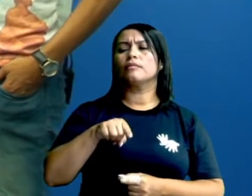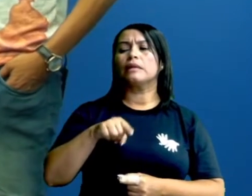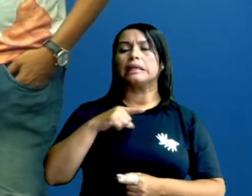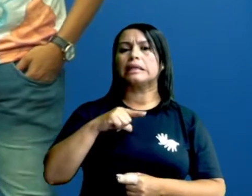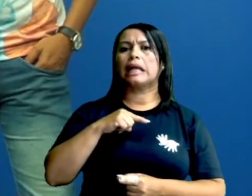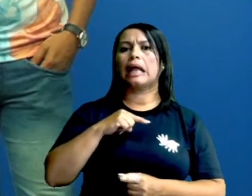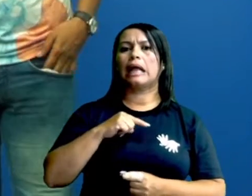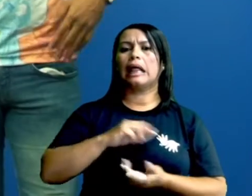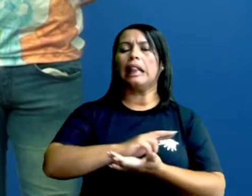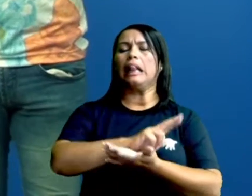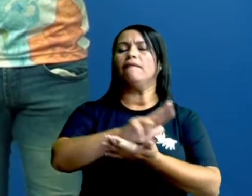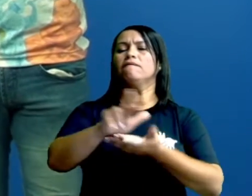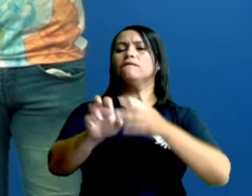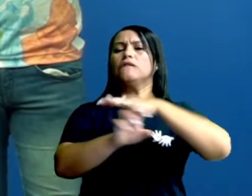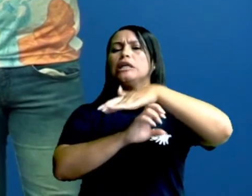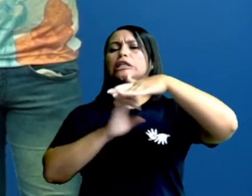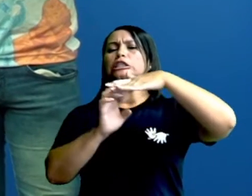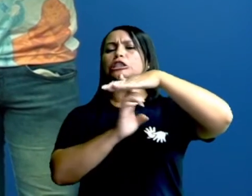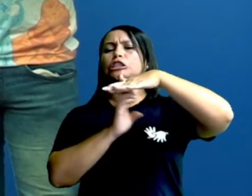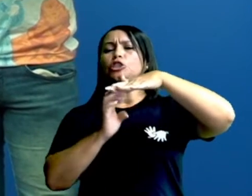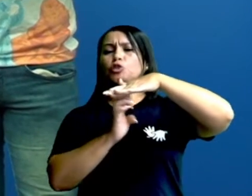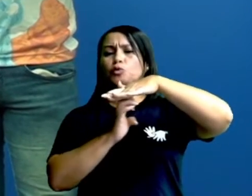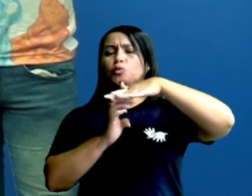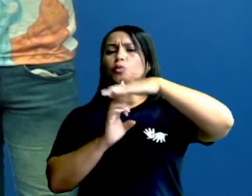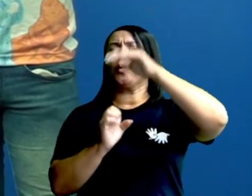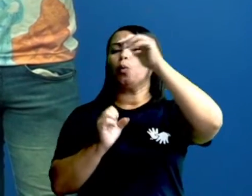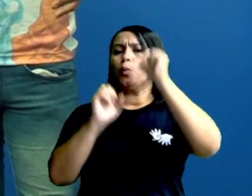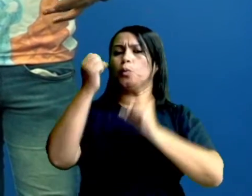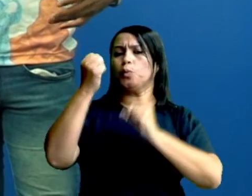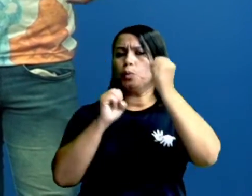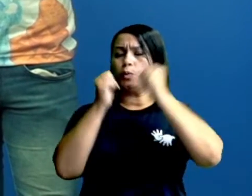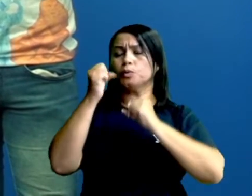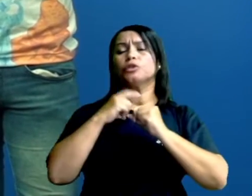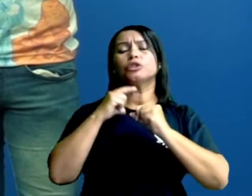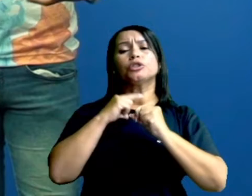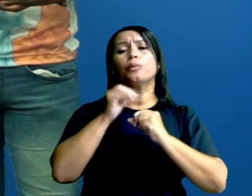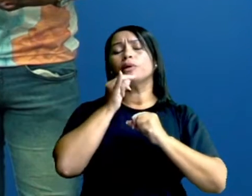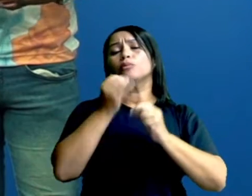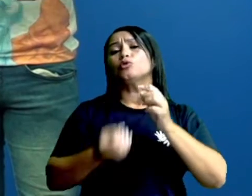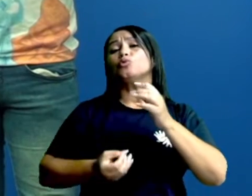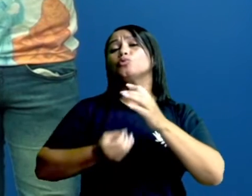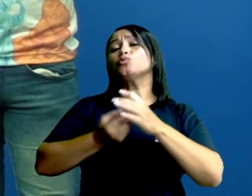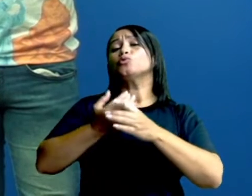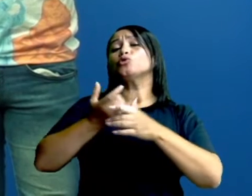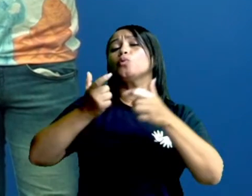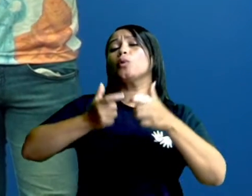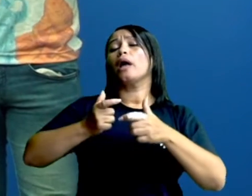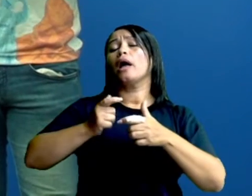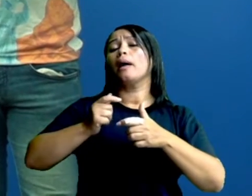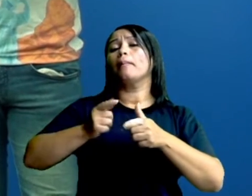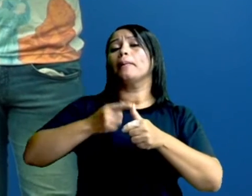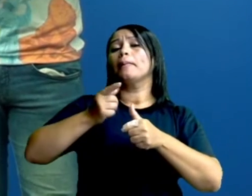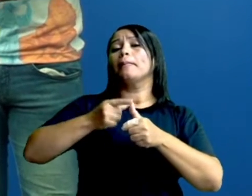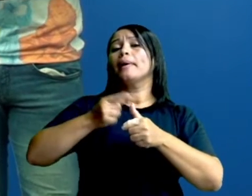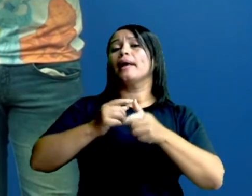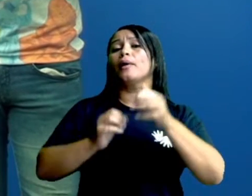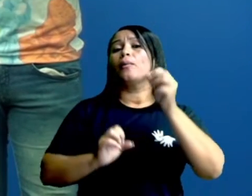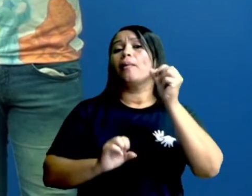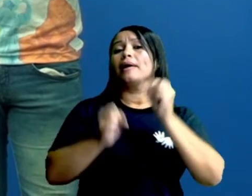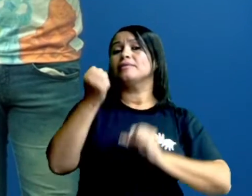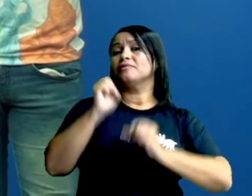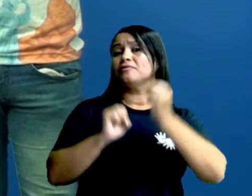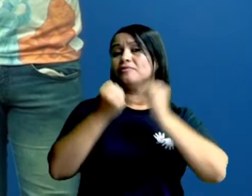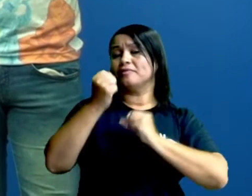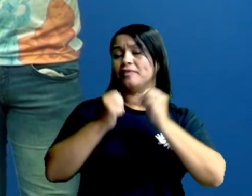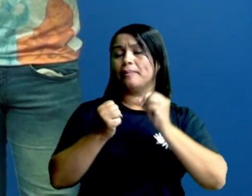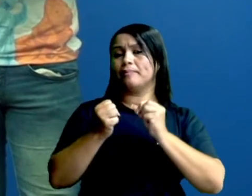industrializada do Brasil, tá? Historicamente, foi a região Sudeste onde primeiro surgiram as fábricas, né, no nosso país,